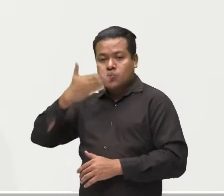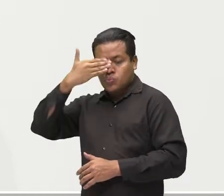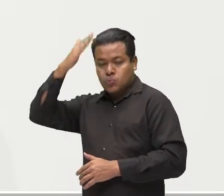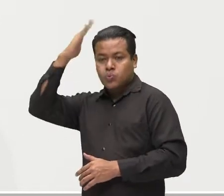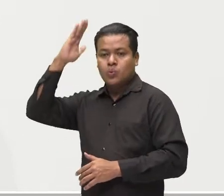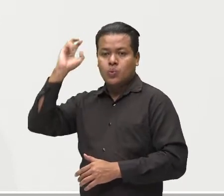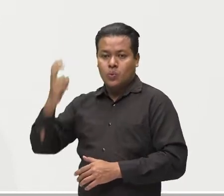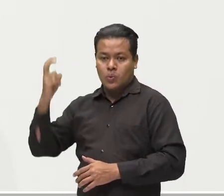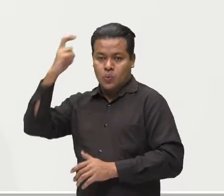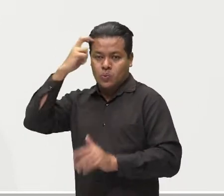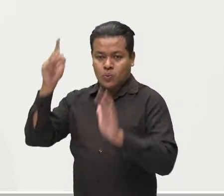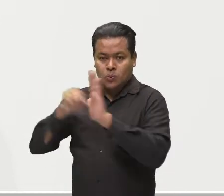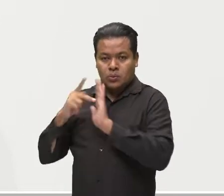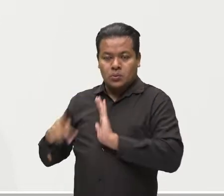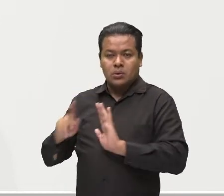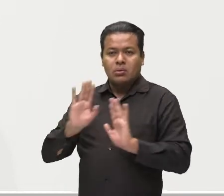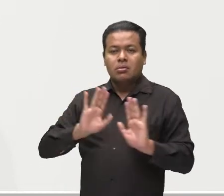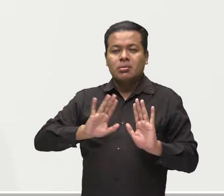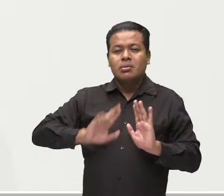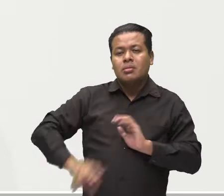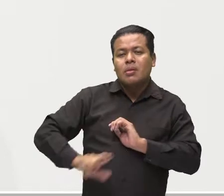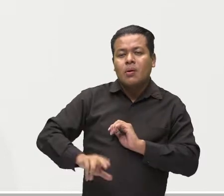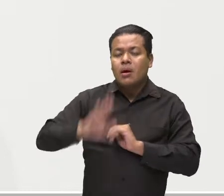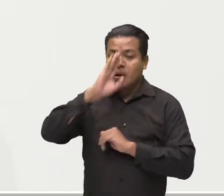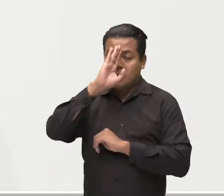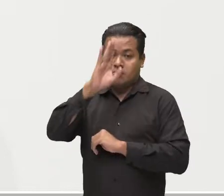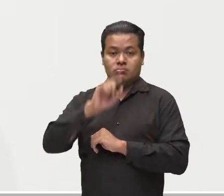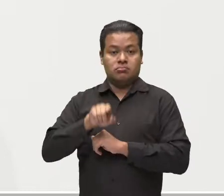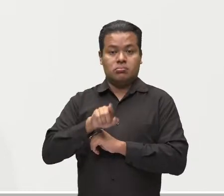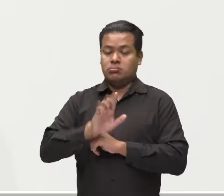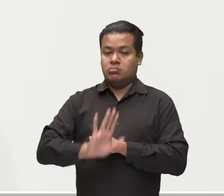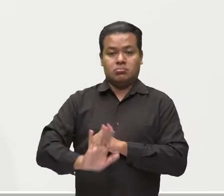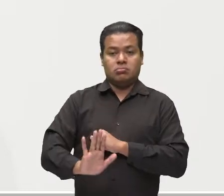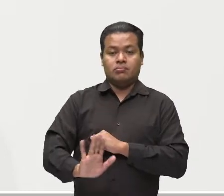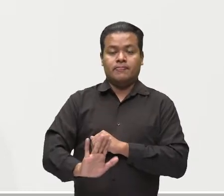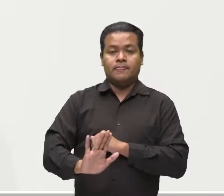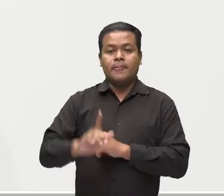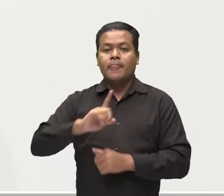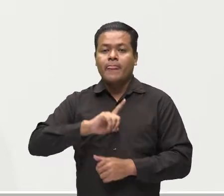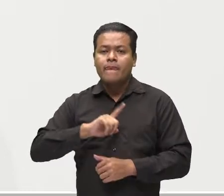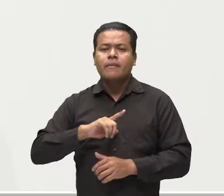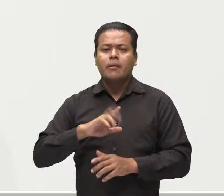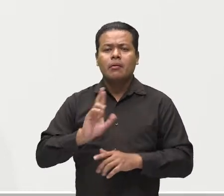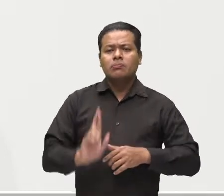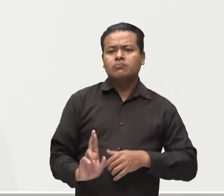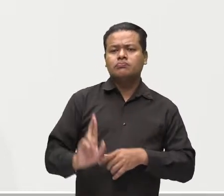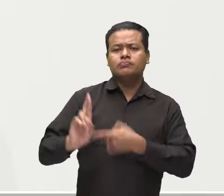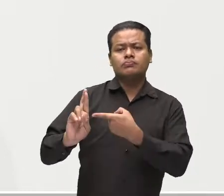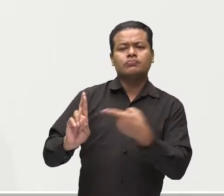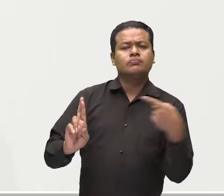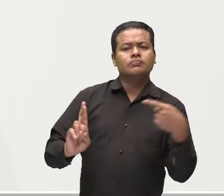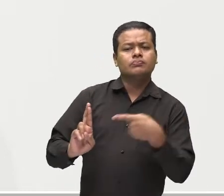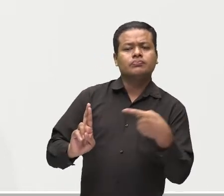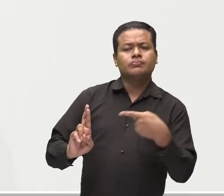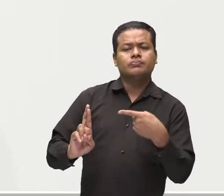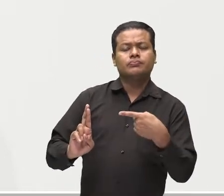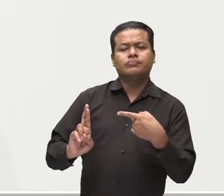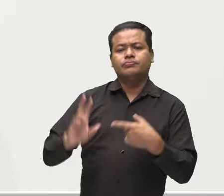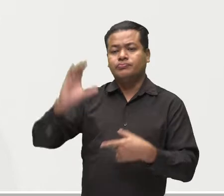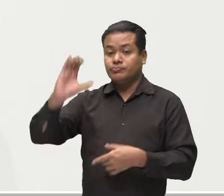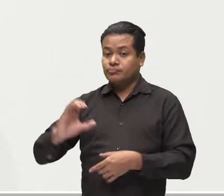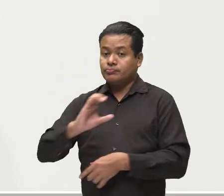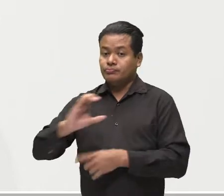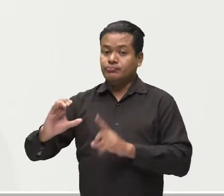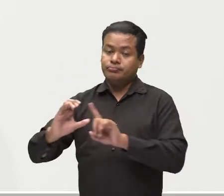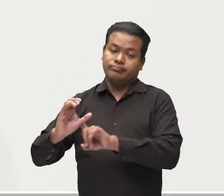é a cultura mais predominante no continente europeu, né? A gente tem já uma referência de cristianismo, por exemplo,